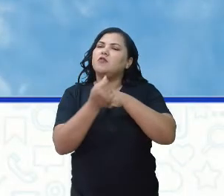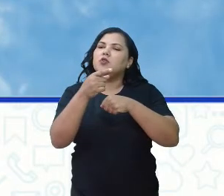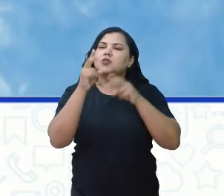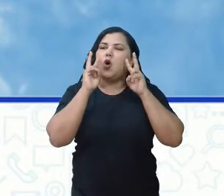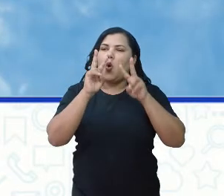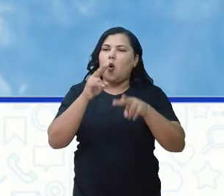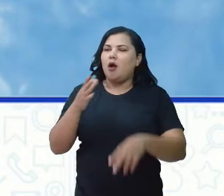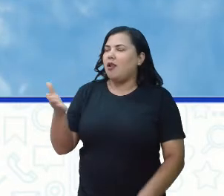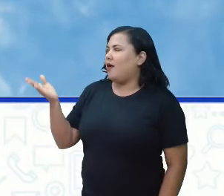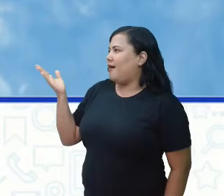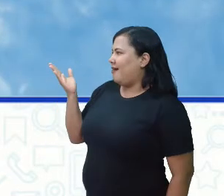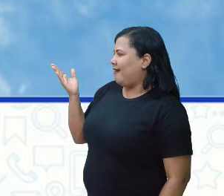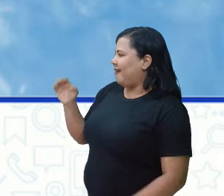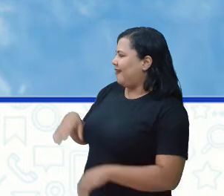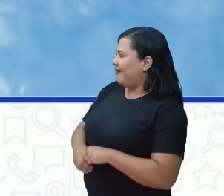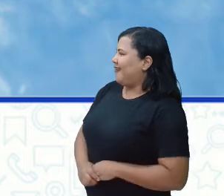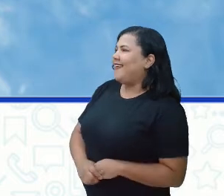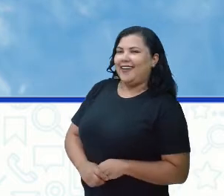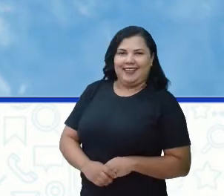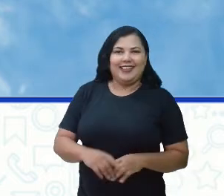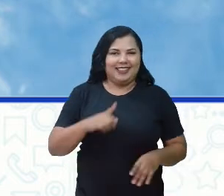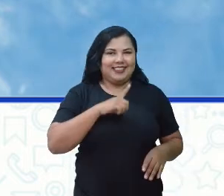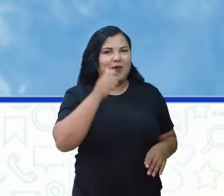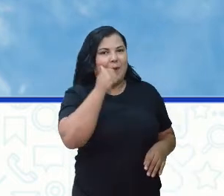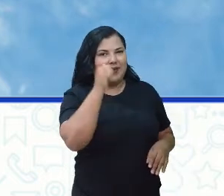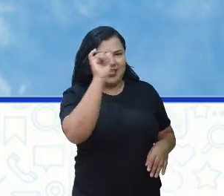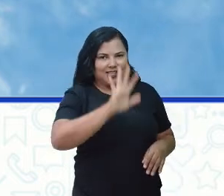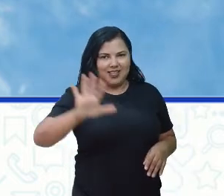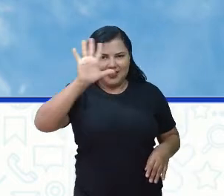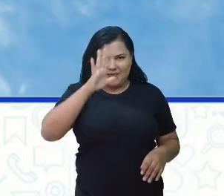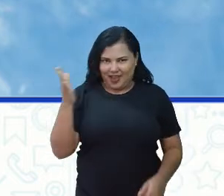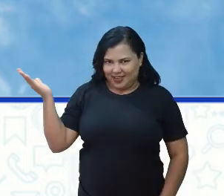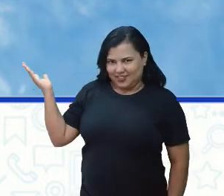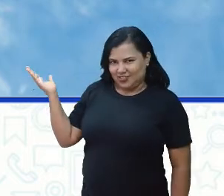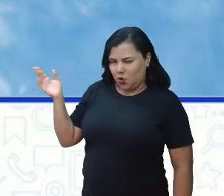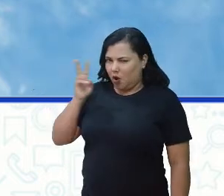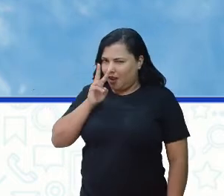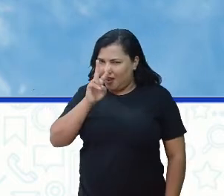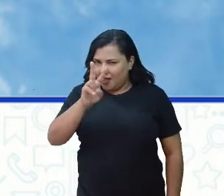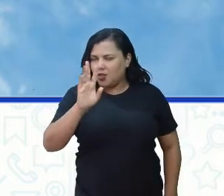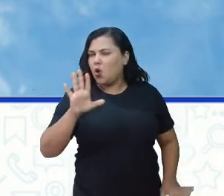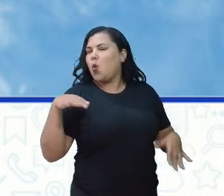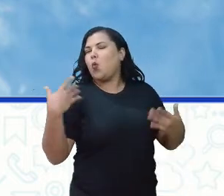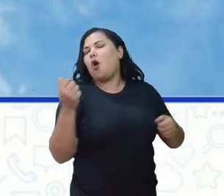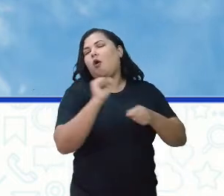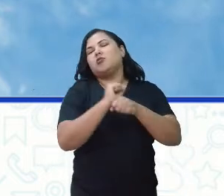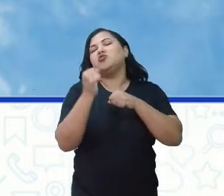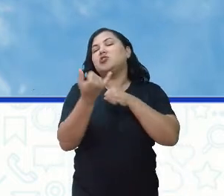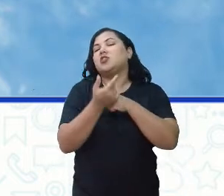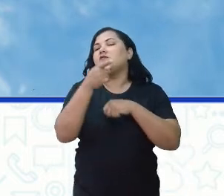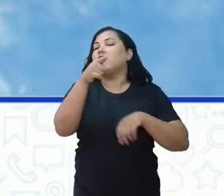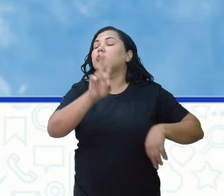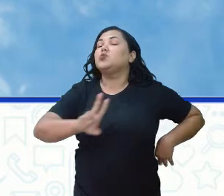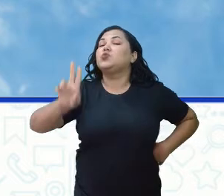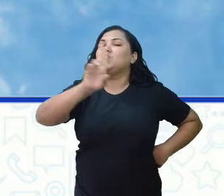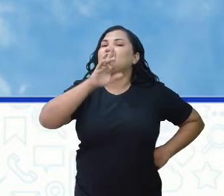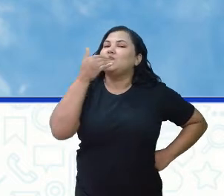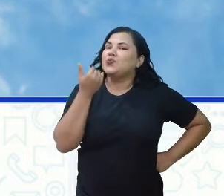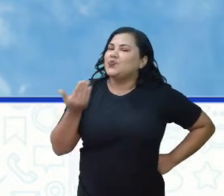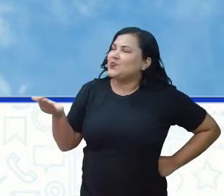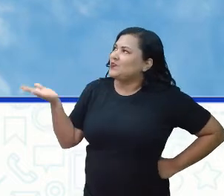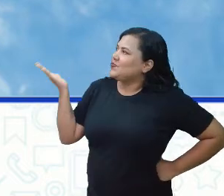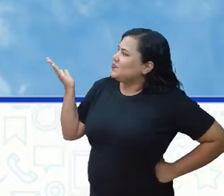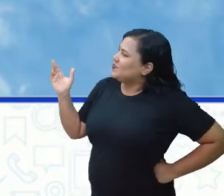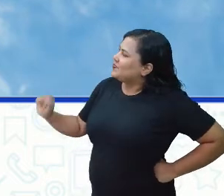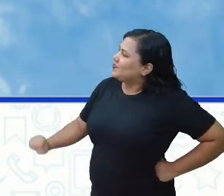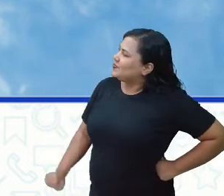olhar? Tem uma moça aí na tela de vocês, não tem olhando para vocês? Encarando aí. Será que quais seriam os